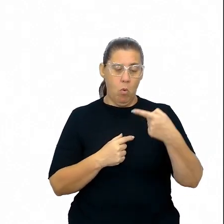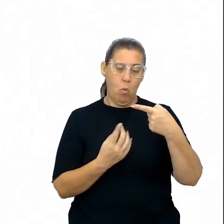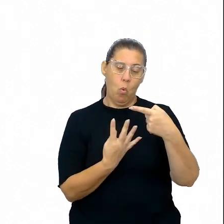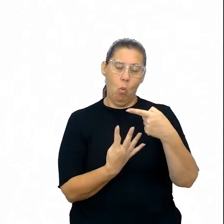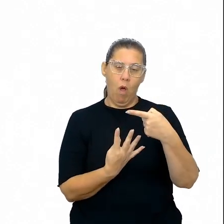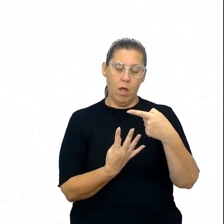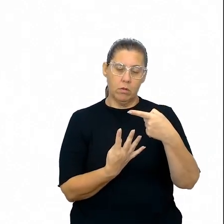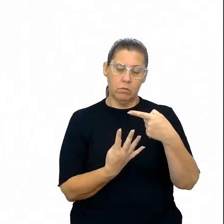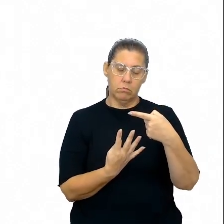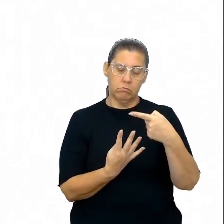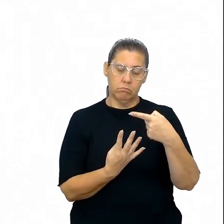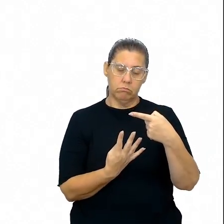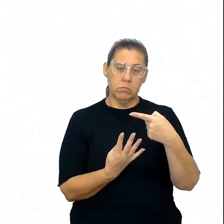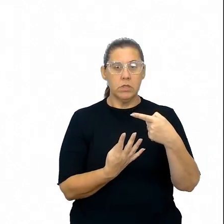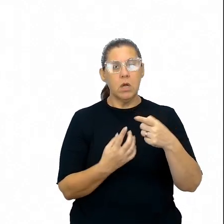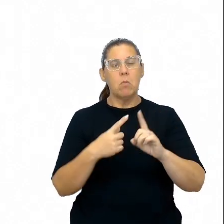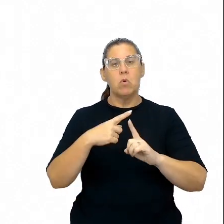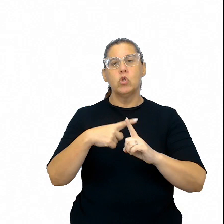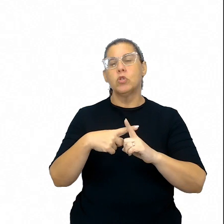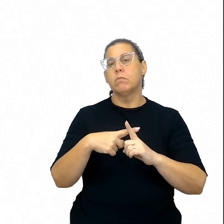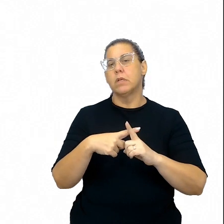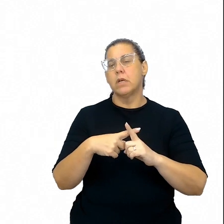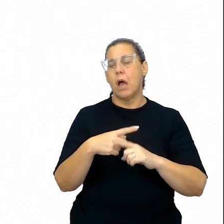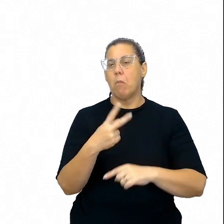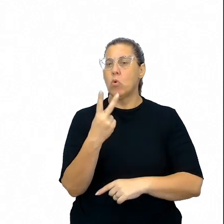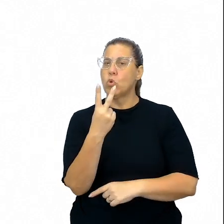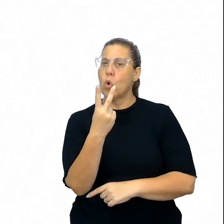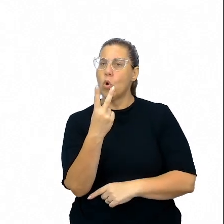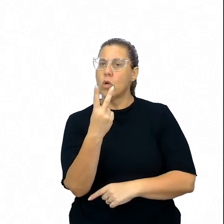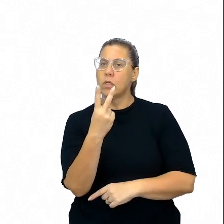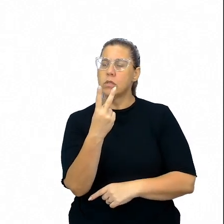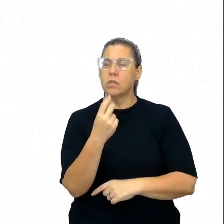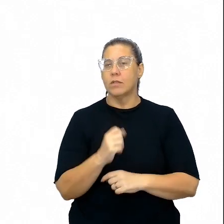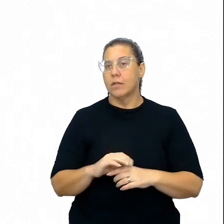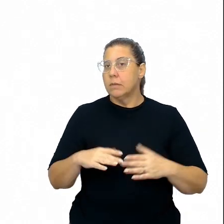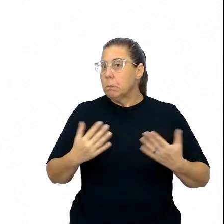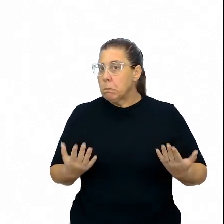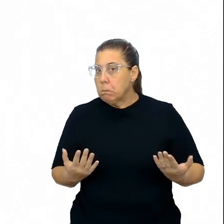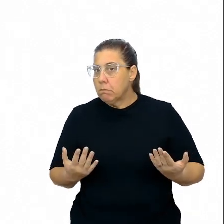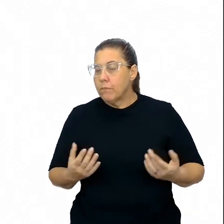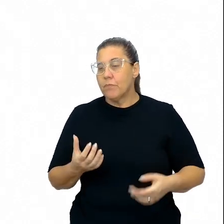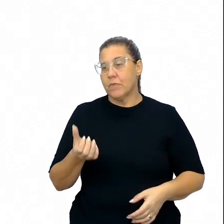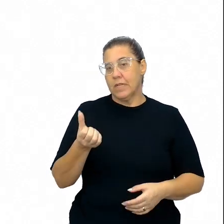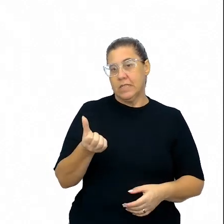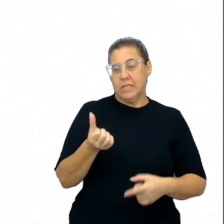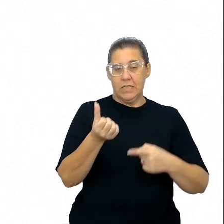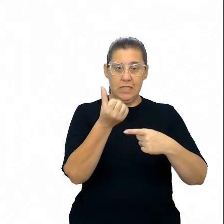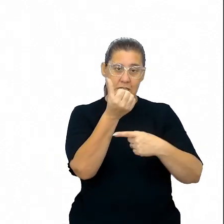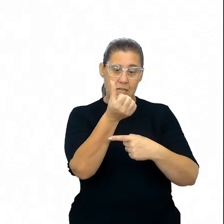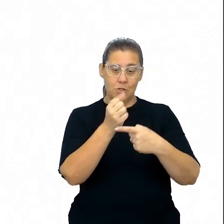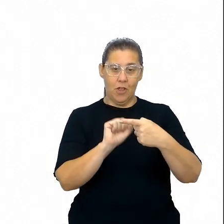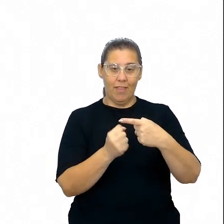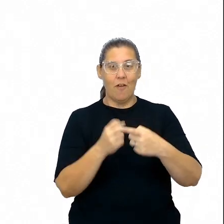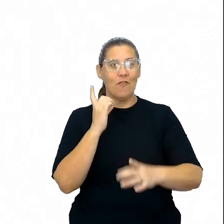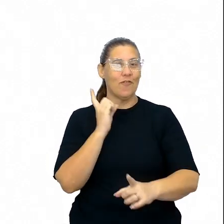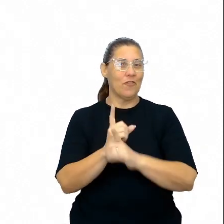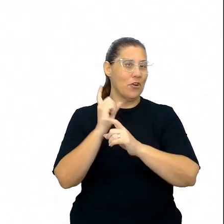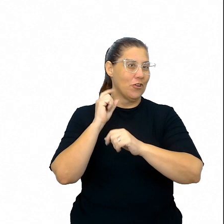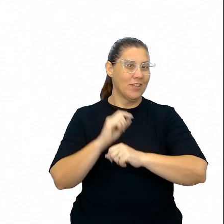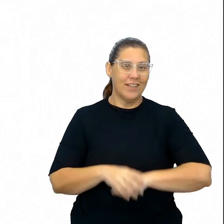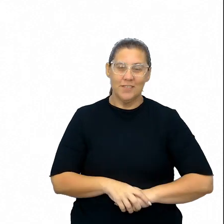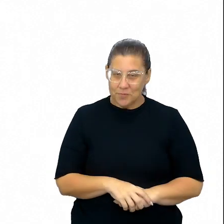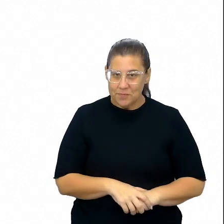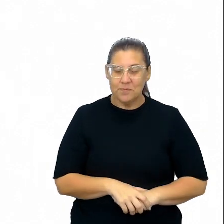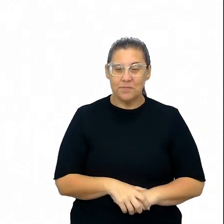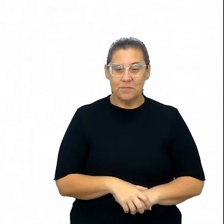bom, foi dividido em 8. Se eu multiplicar embaixo por 2 e em cima por 2, vai dar o quê? 6/8. Pronto, eu achei a fração